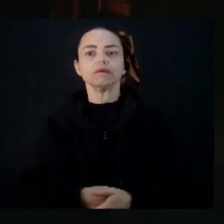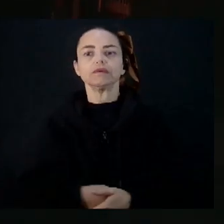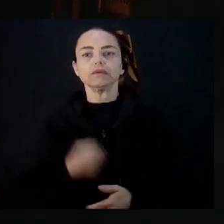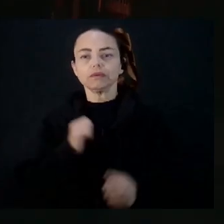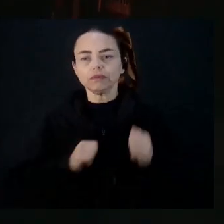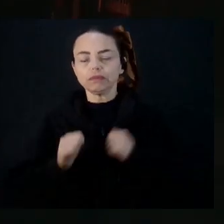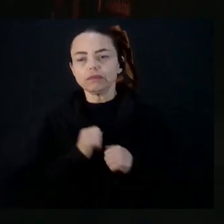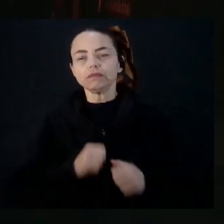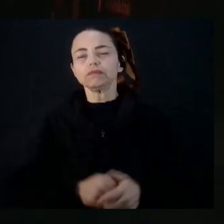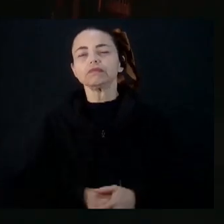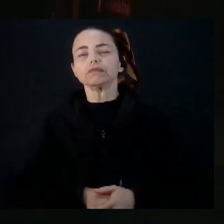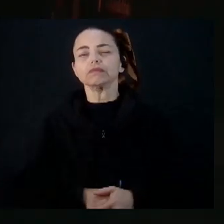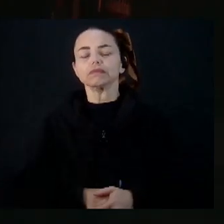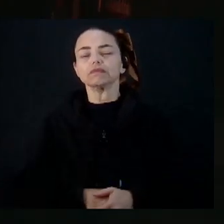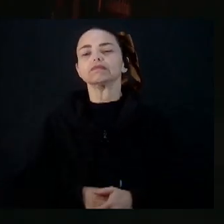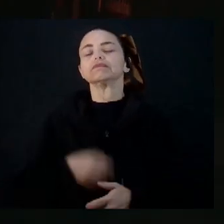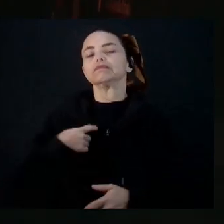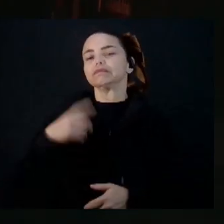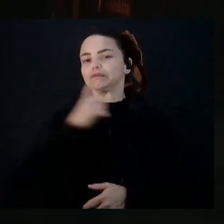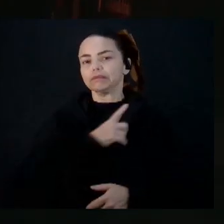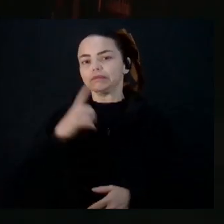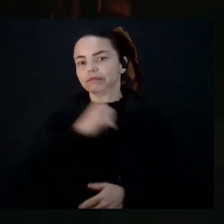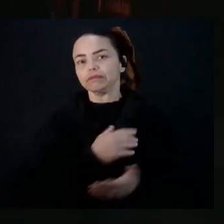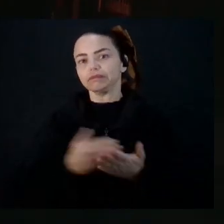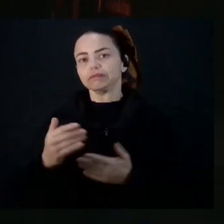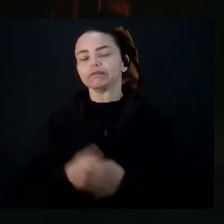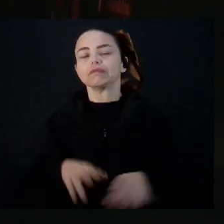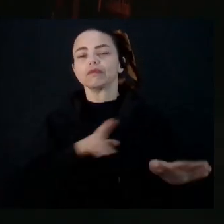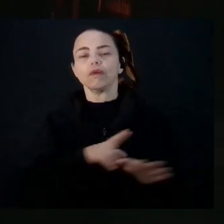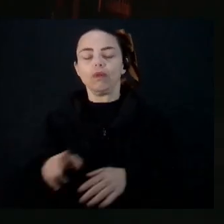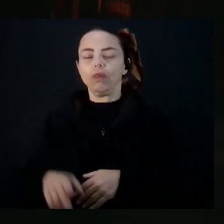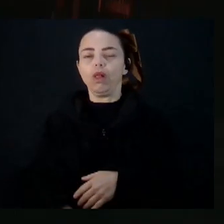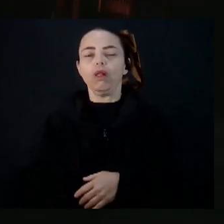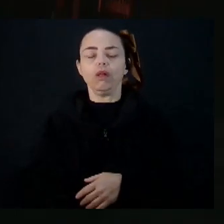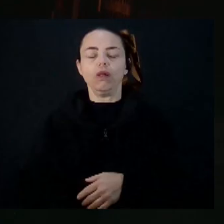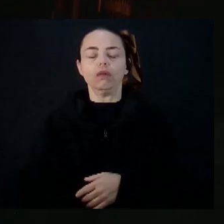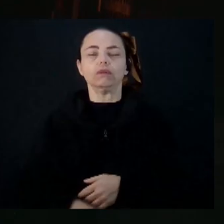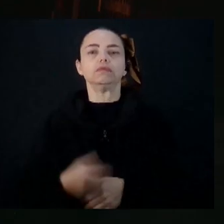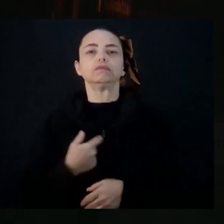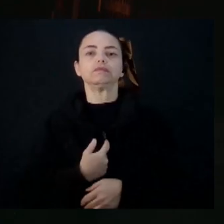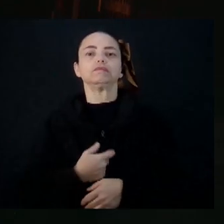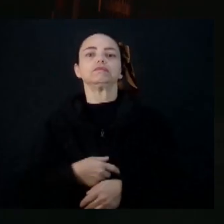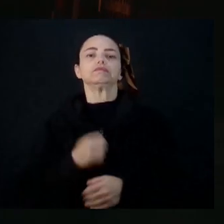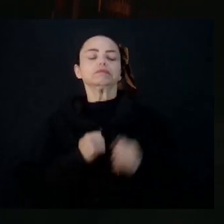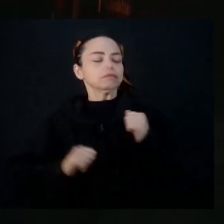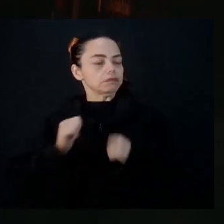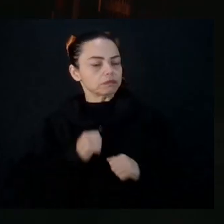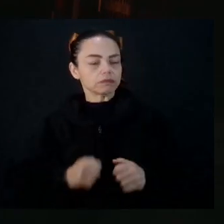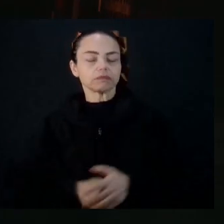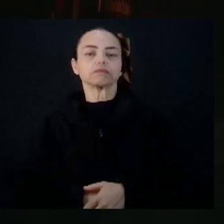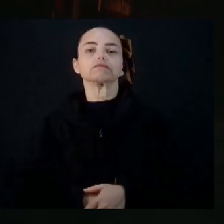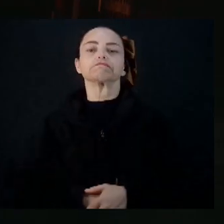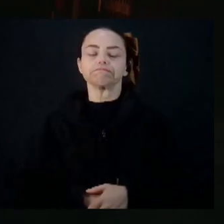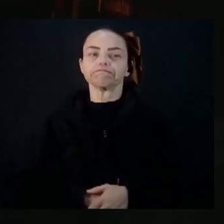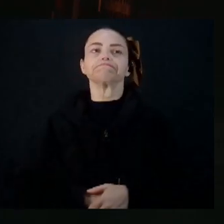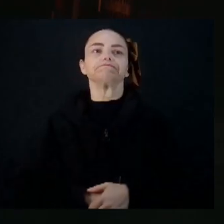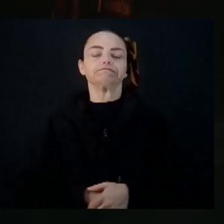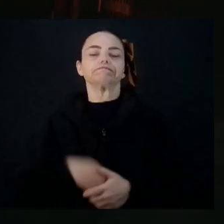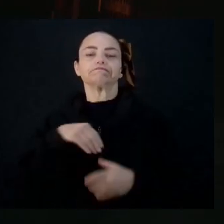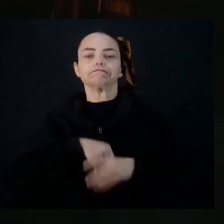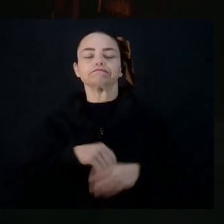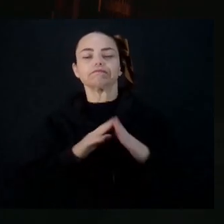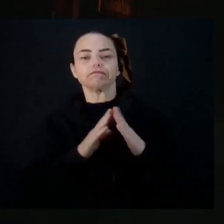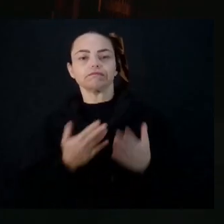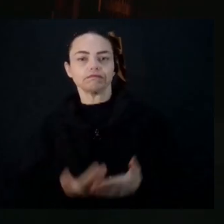fim do domingo por conta do início da semana. E aí, se essa ansiedade fica generalizada dentro de casa, entre